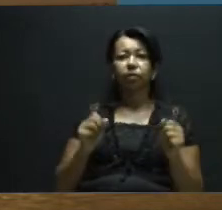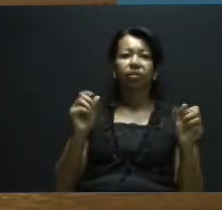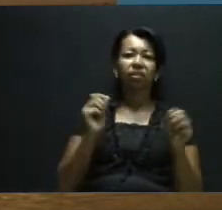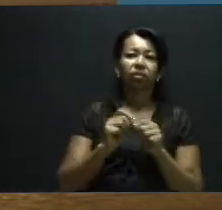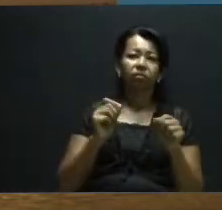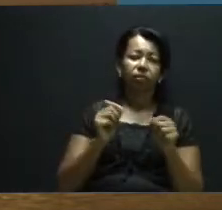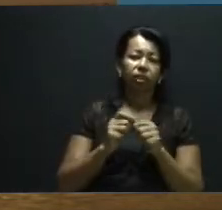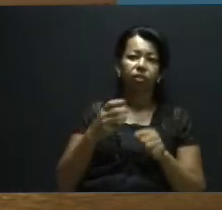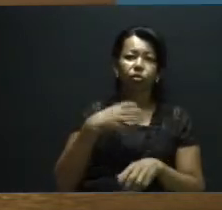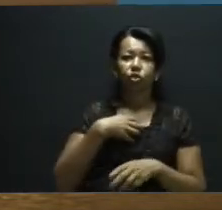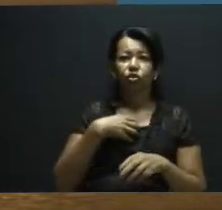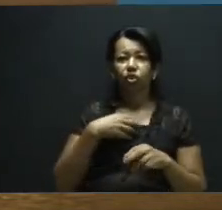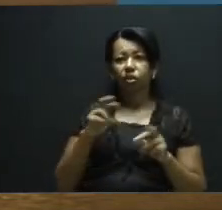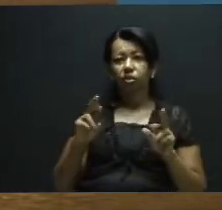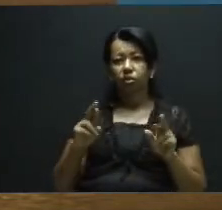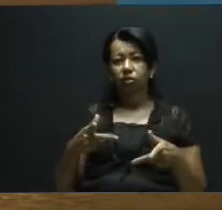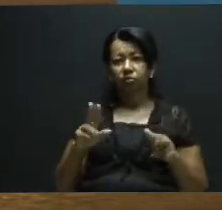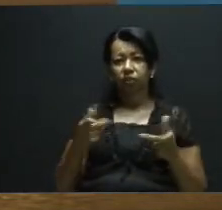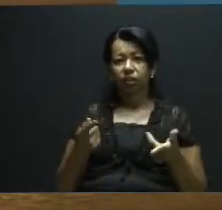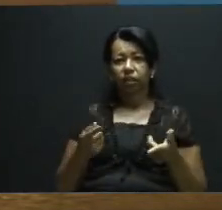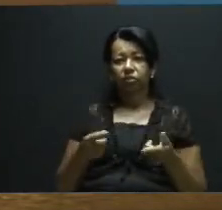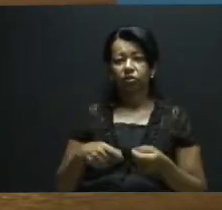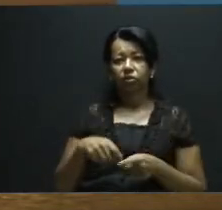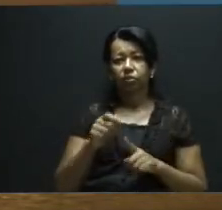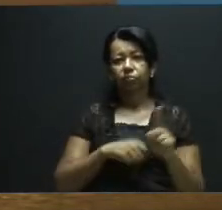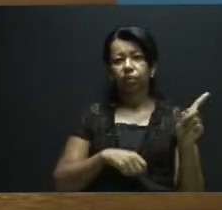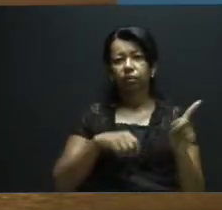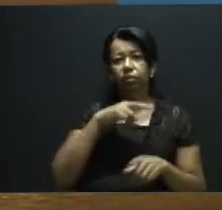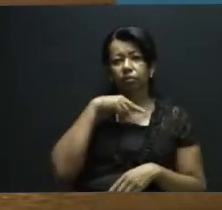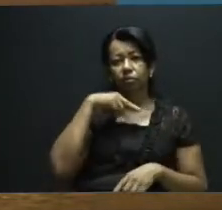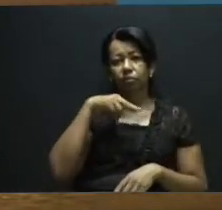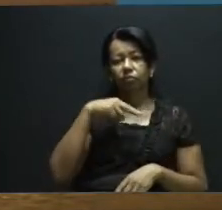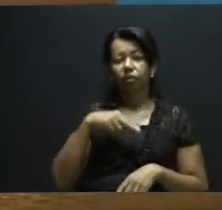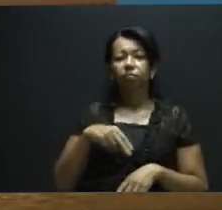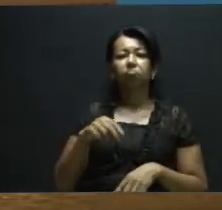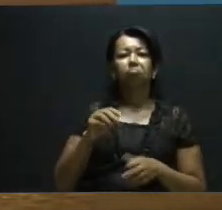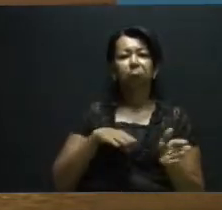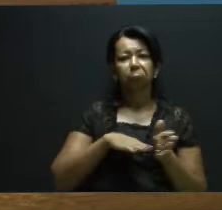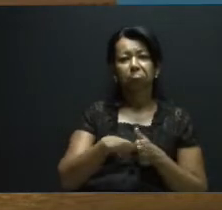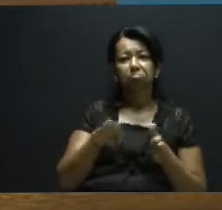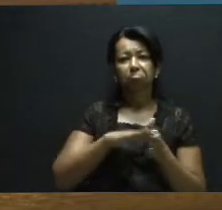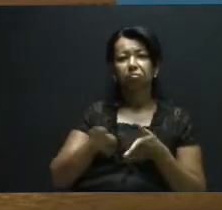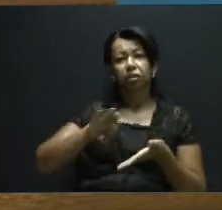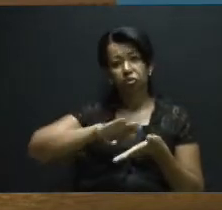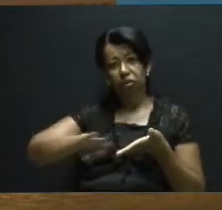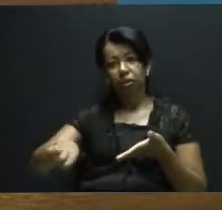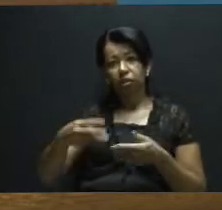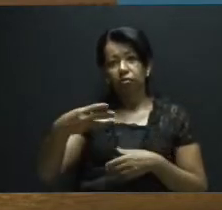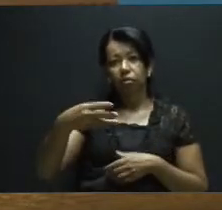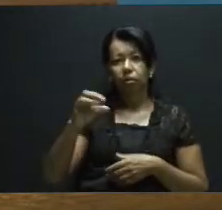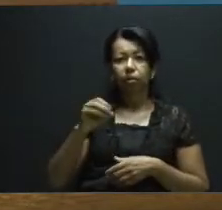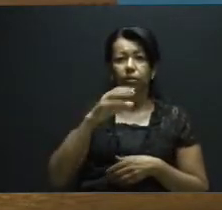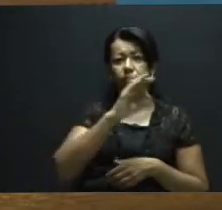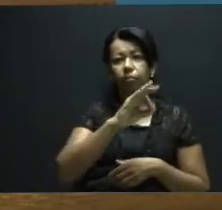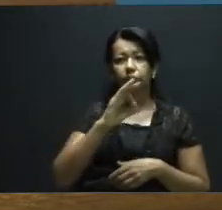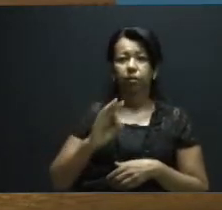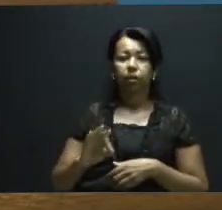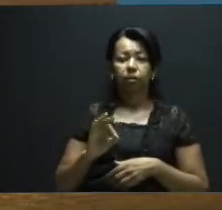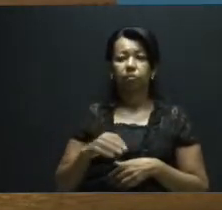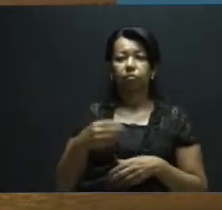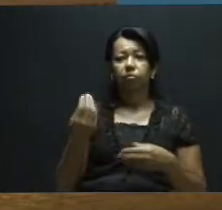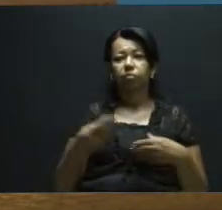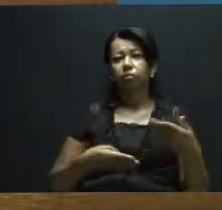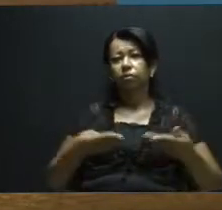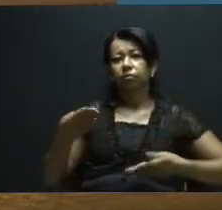tratado de uma forma diferente já em novembro deixou passar para tirar os 30% dos servidores só